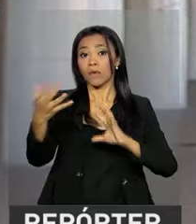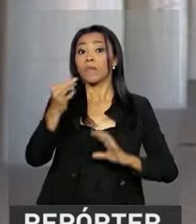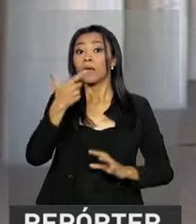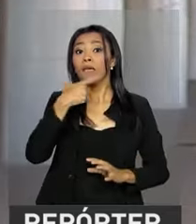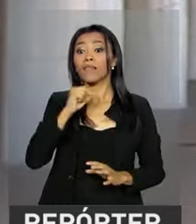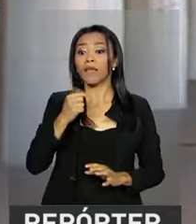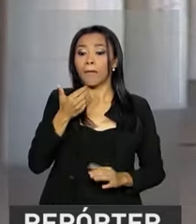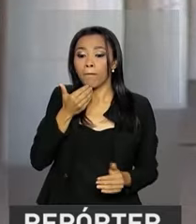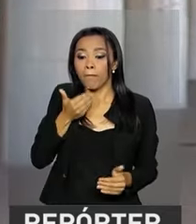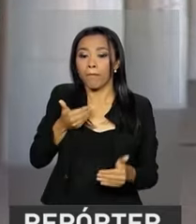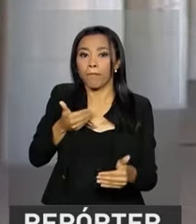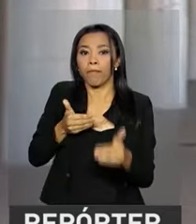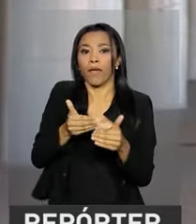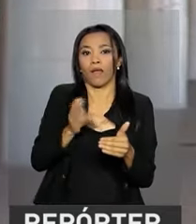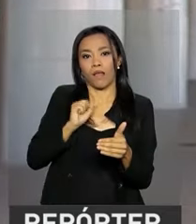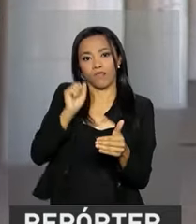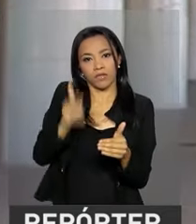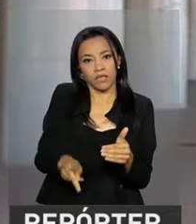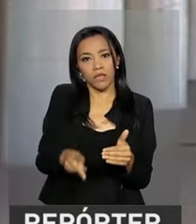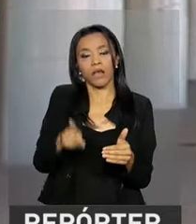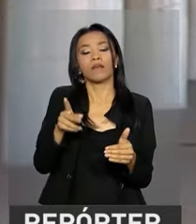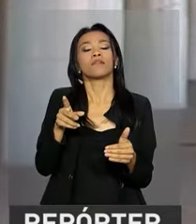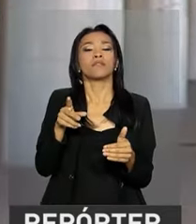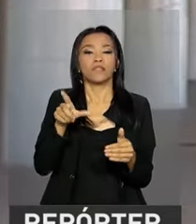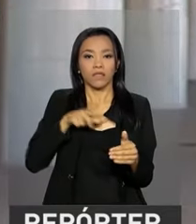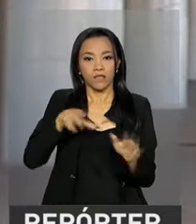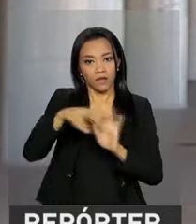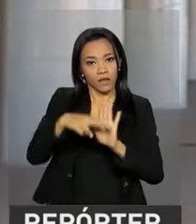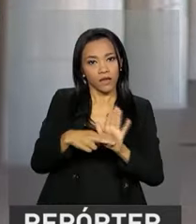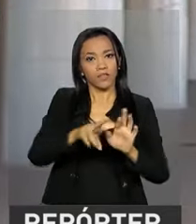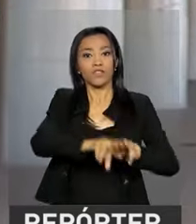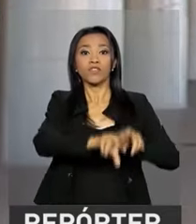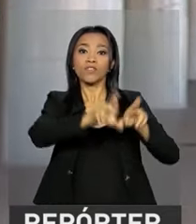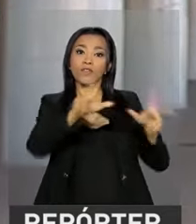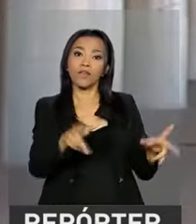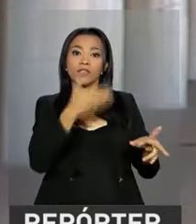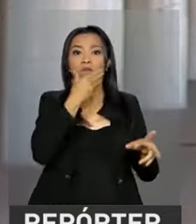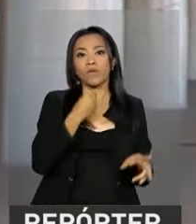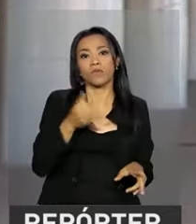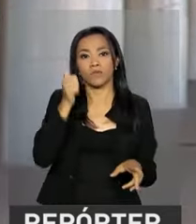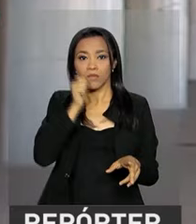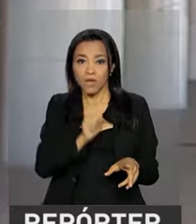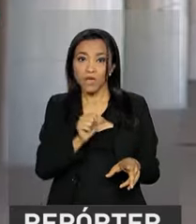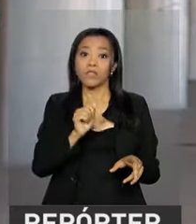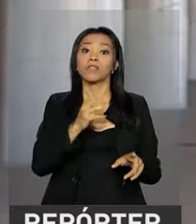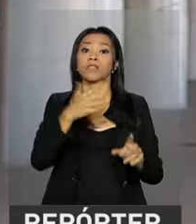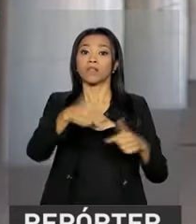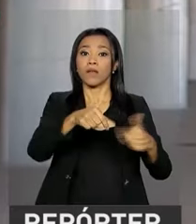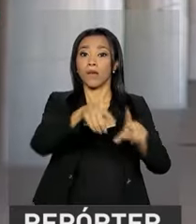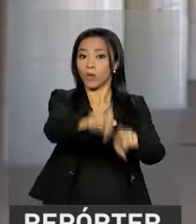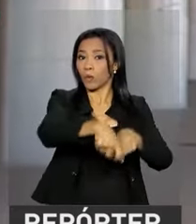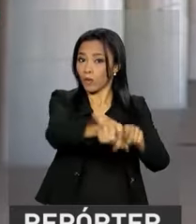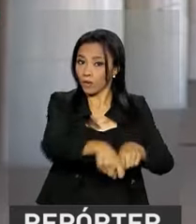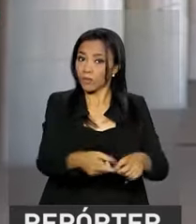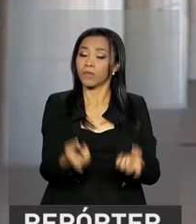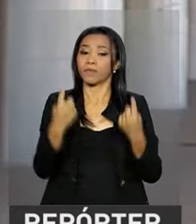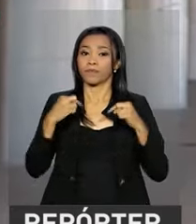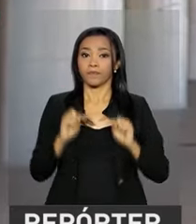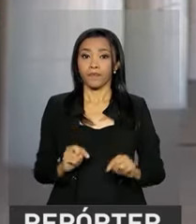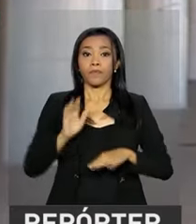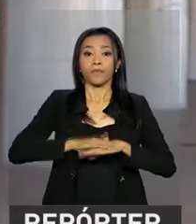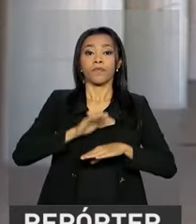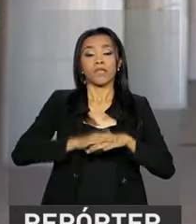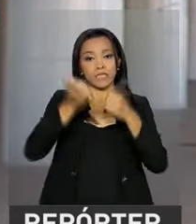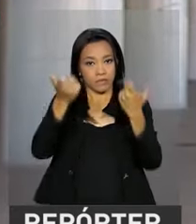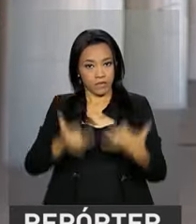e também condições diferenciadas para as trabalhadoras e trabalhadores do campo segundo o presidente a reforma busca